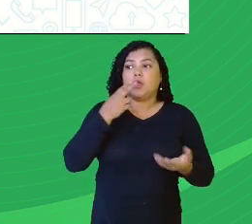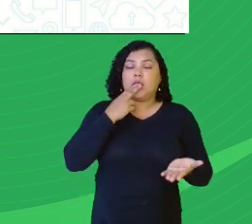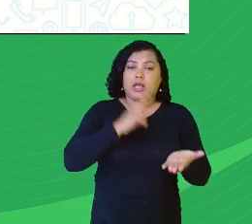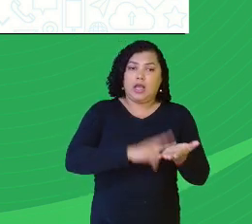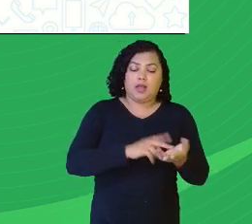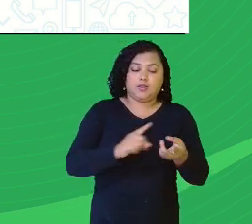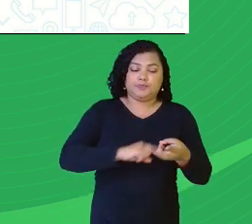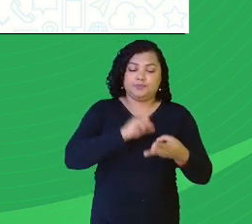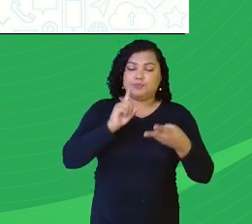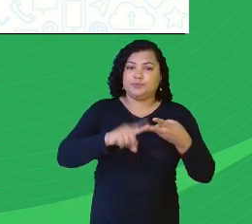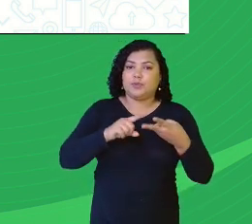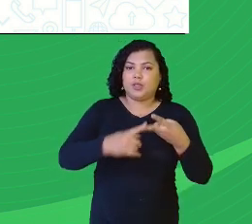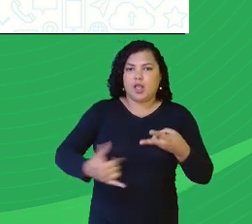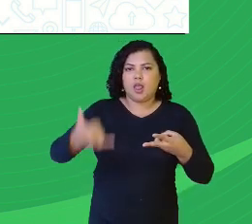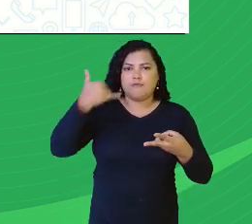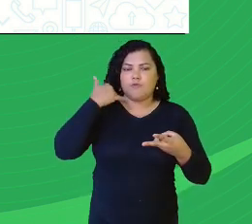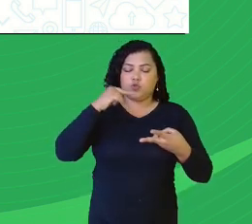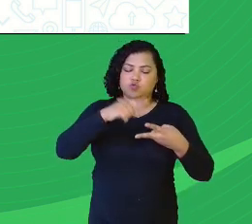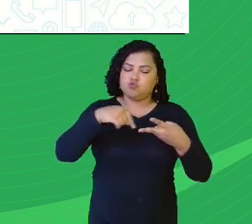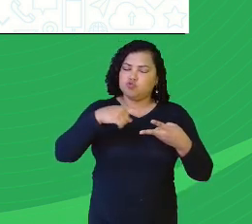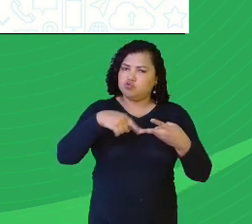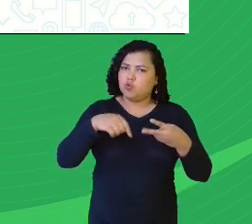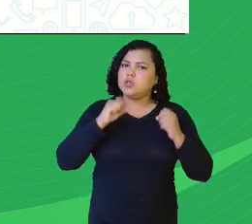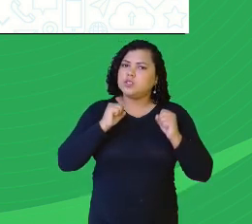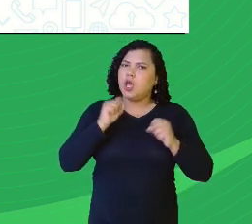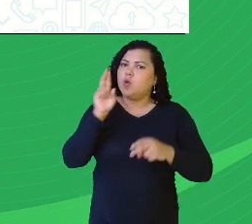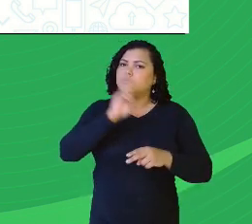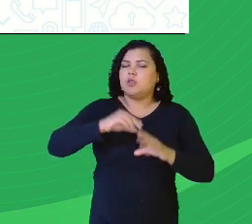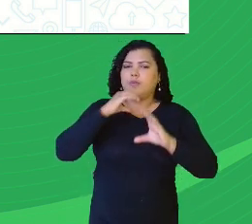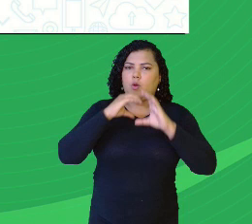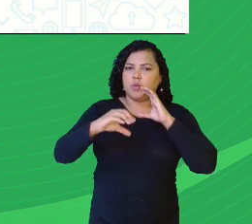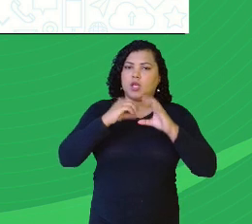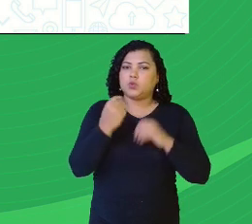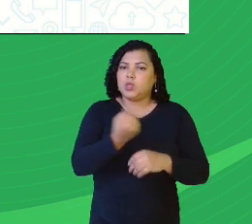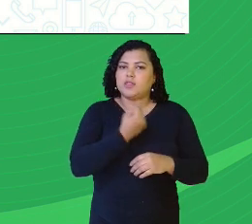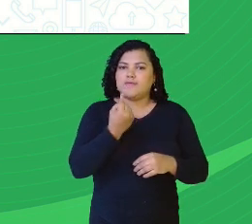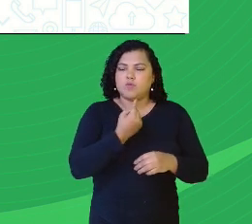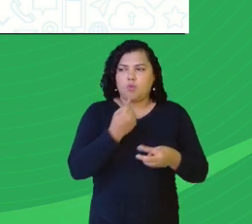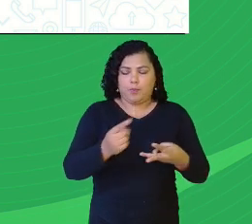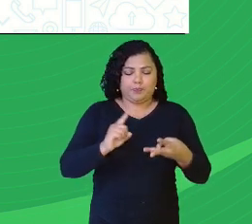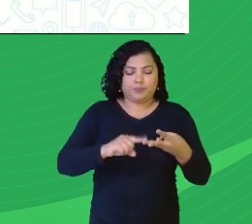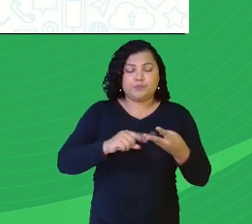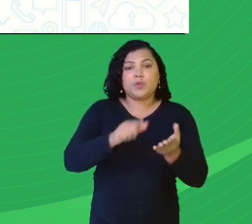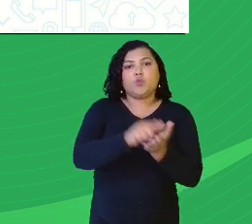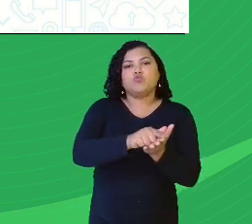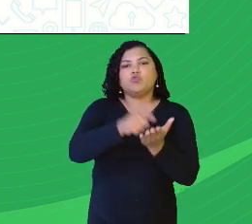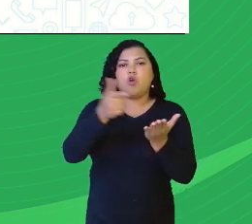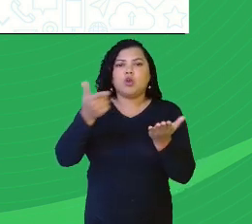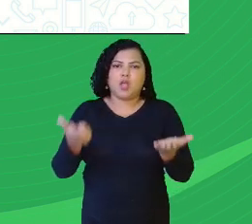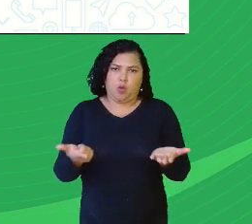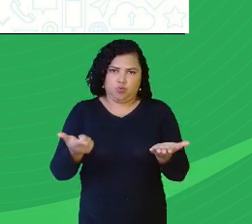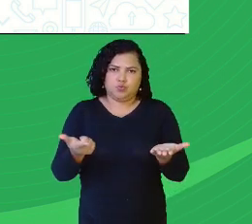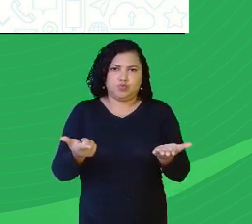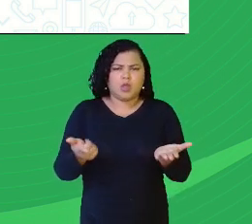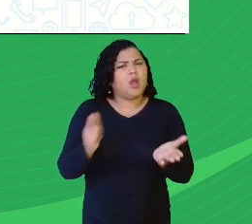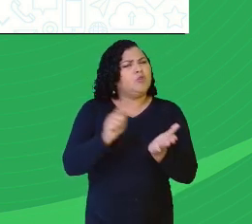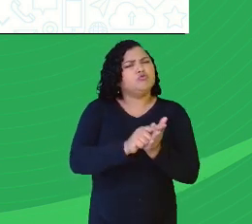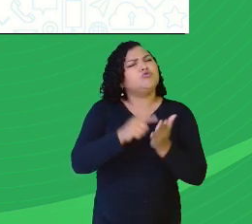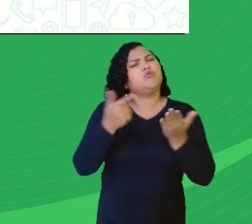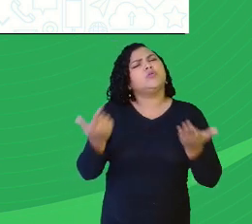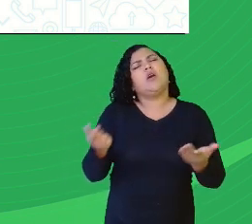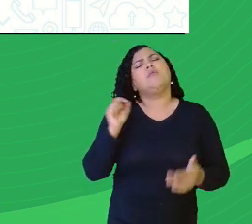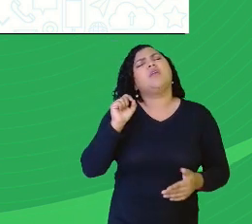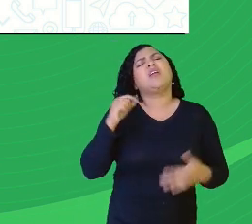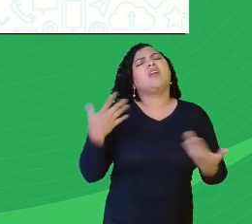um telefone, meios de comunicações individuais. E tenho um jornal. Para que serve o